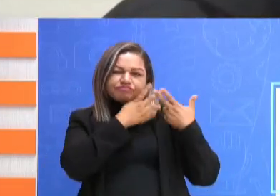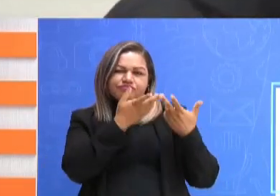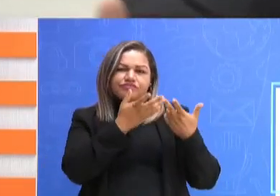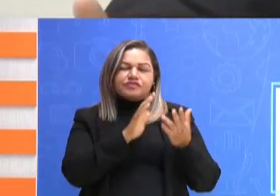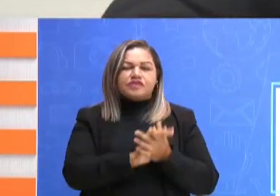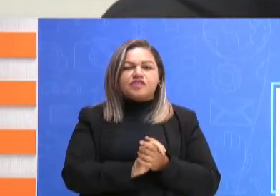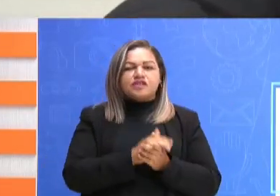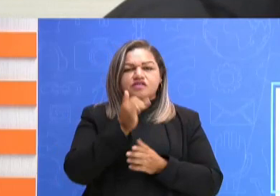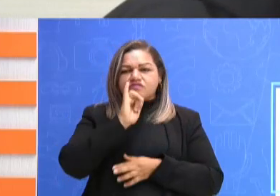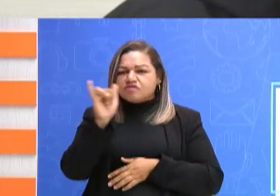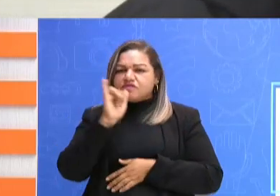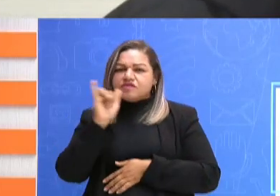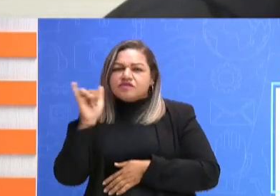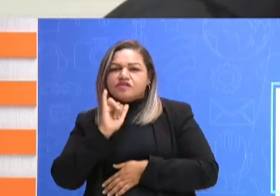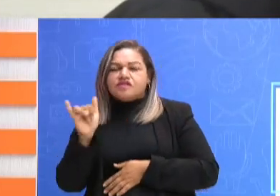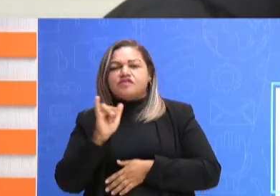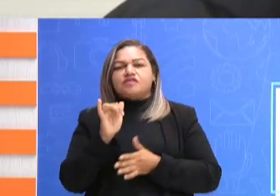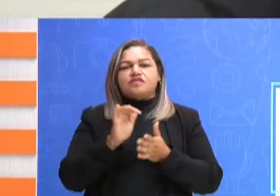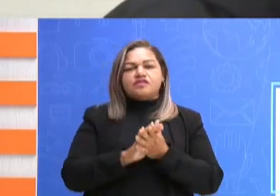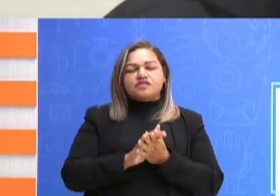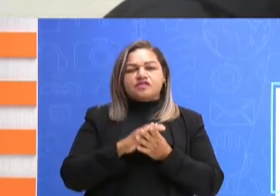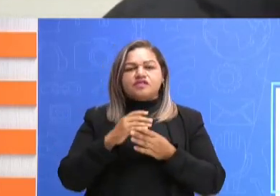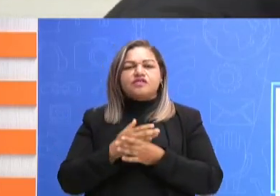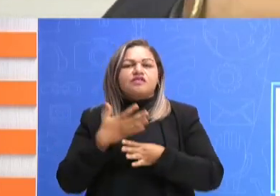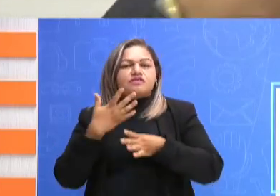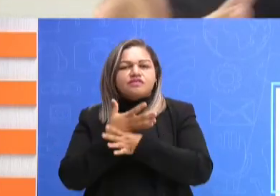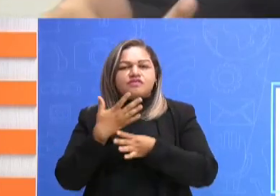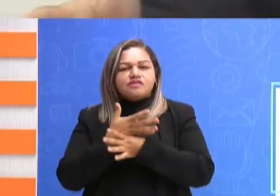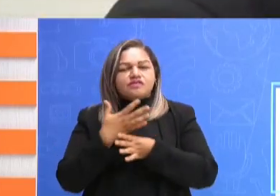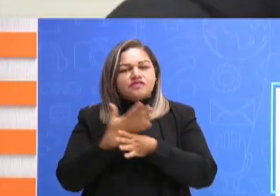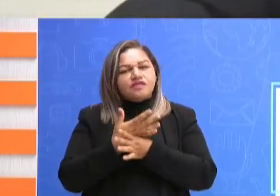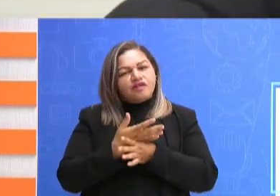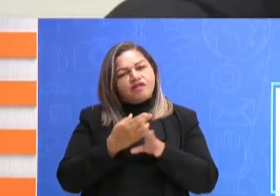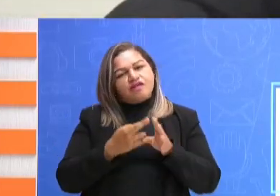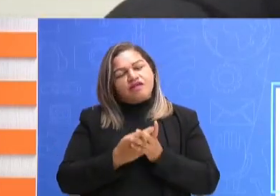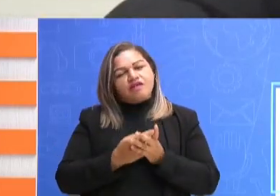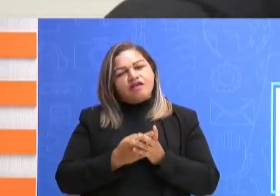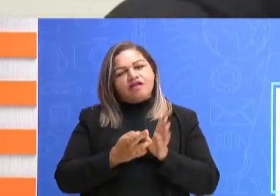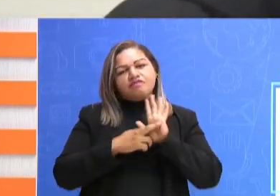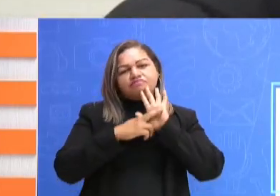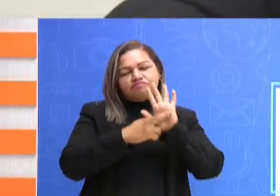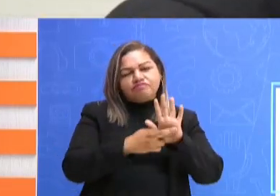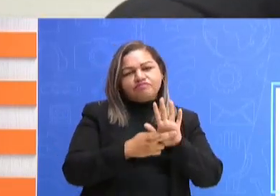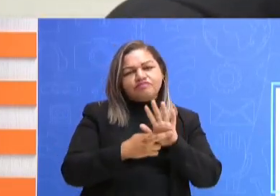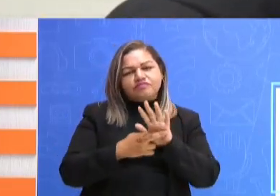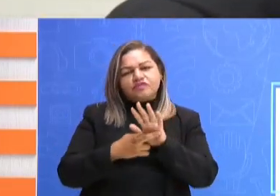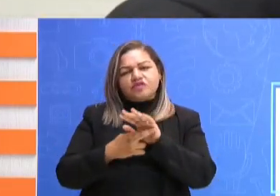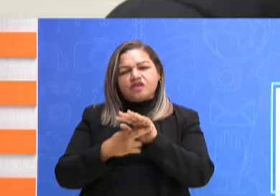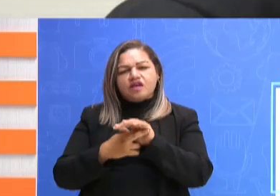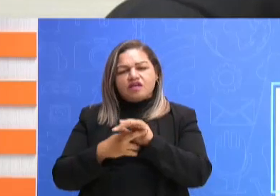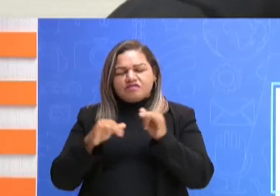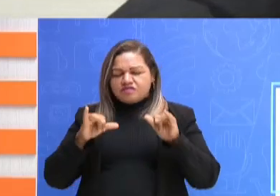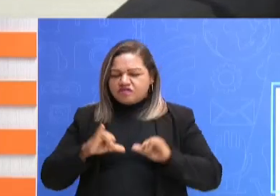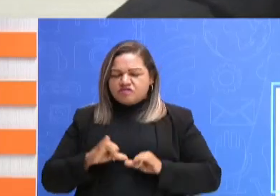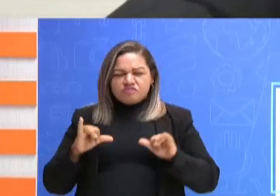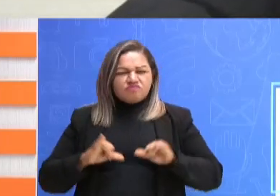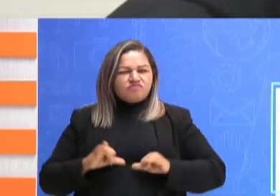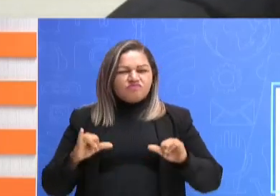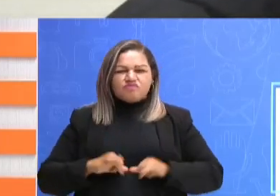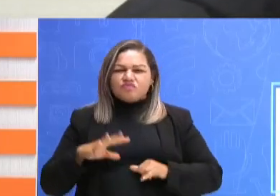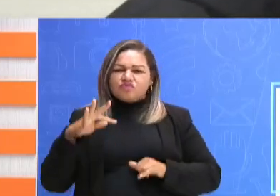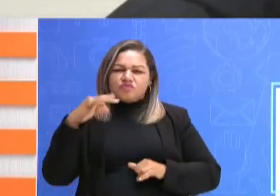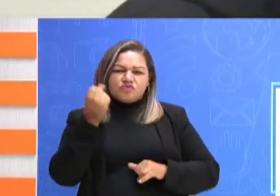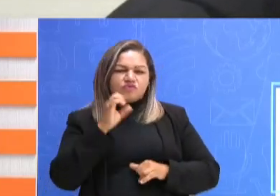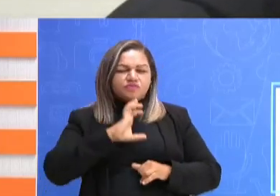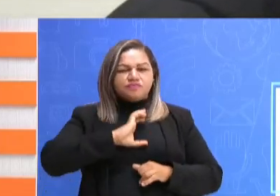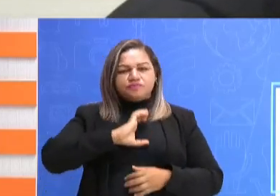é gerir essa cidade, nos representar, que a sua dor é uma dor de todos nós